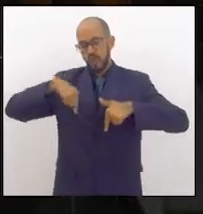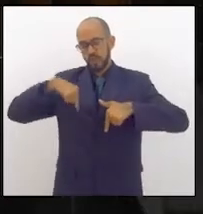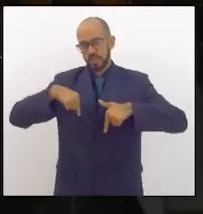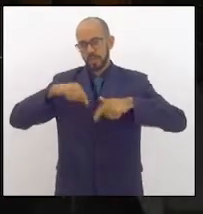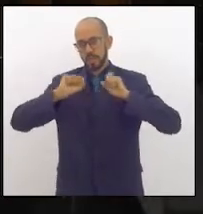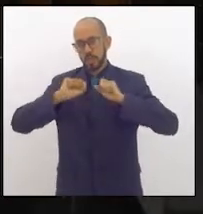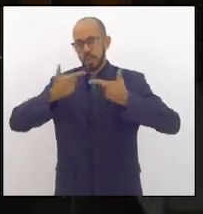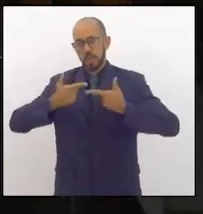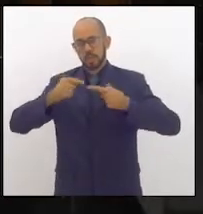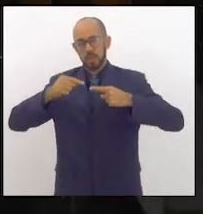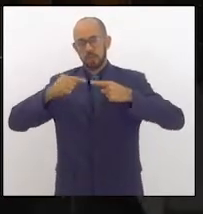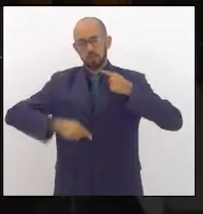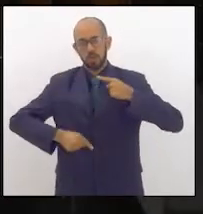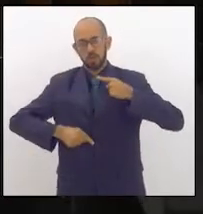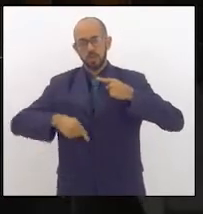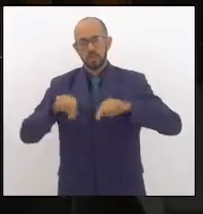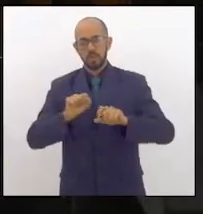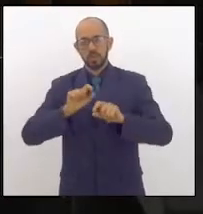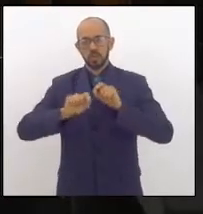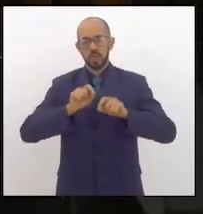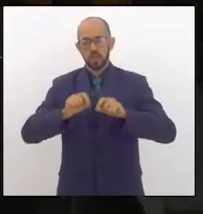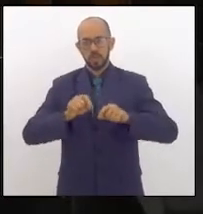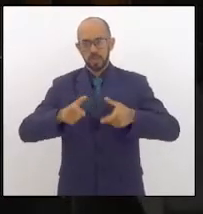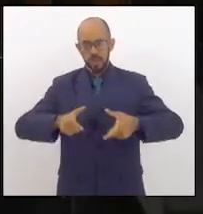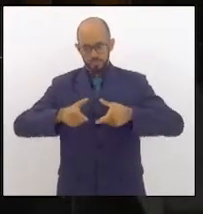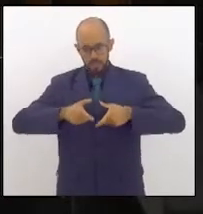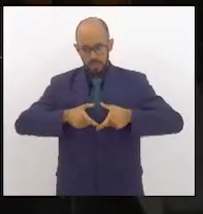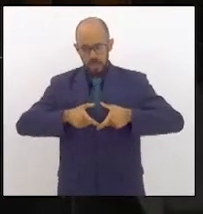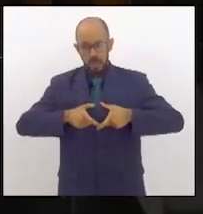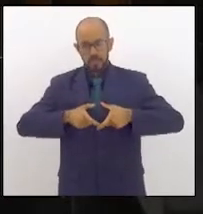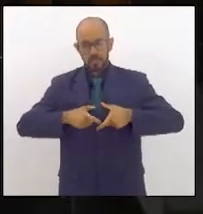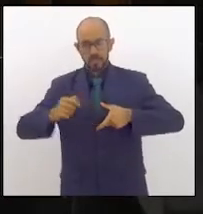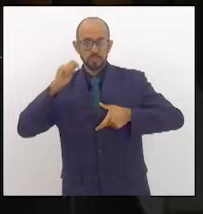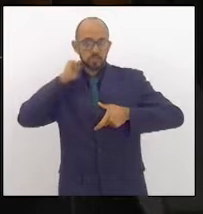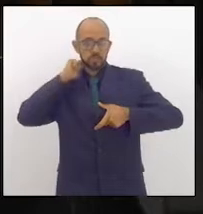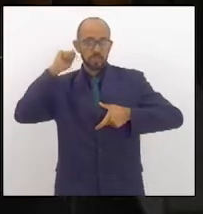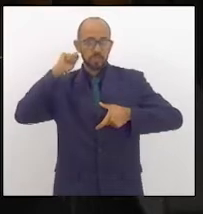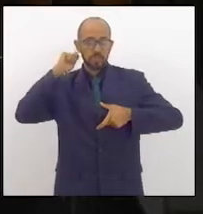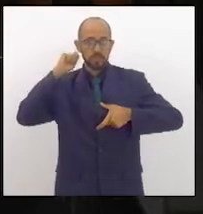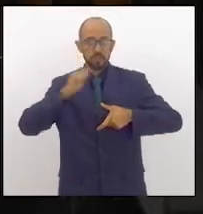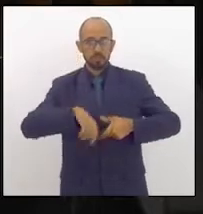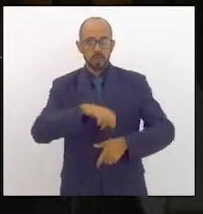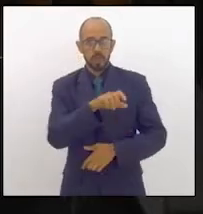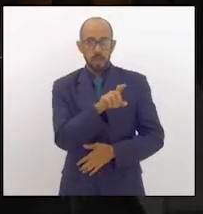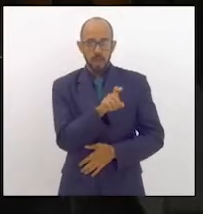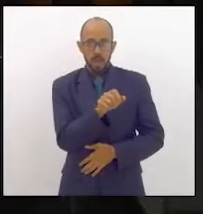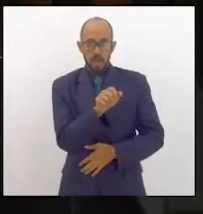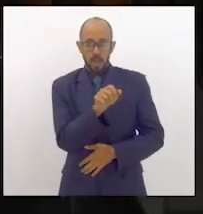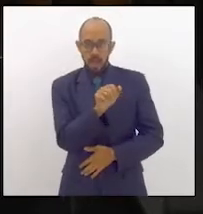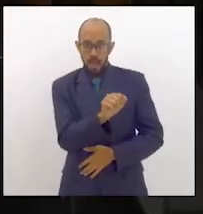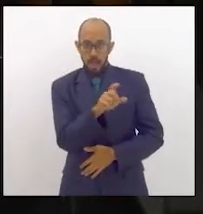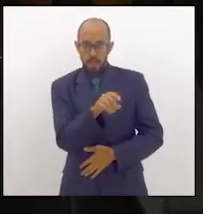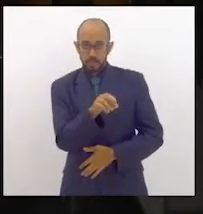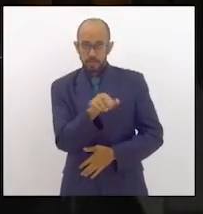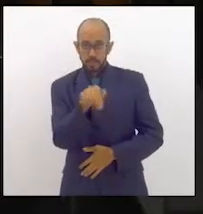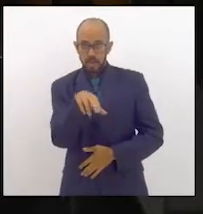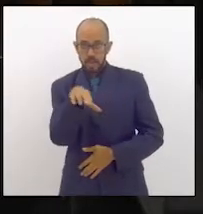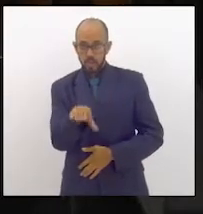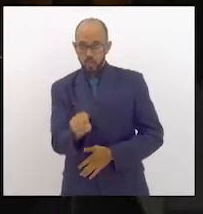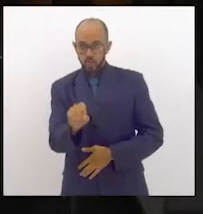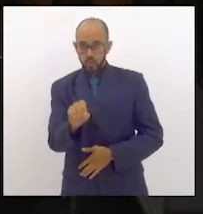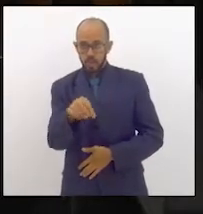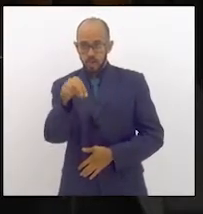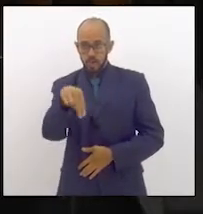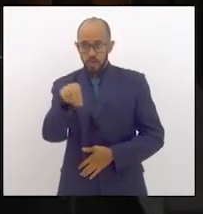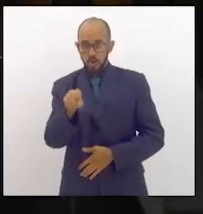a impedir que a medalha Tiradentes concedida ao Senhor Adriano da da Nóbrega assassino profissional